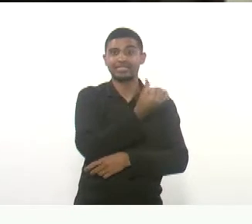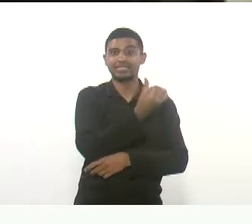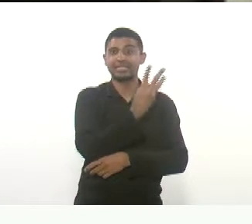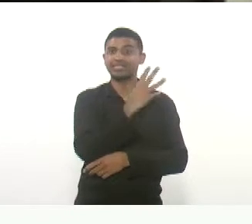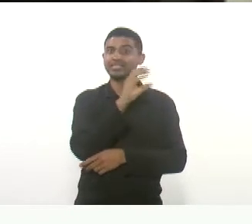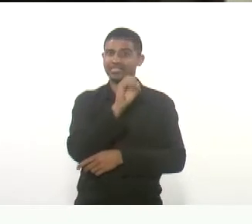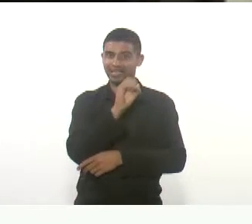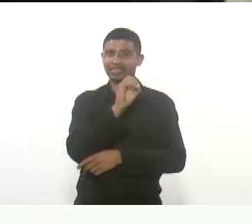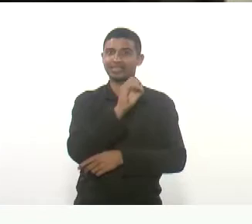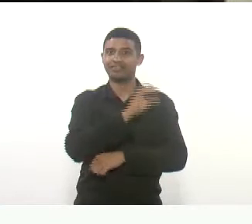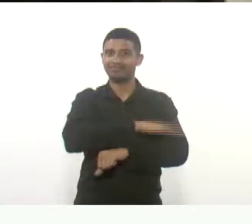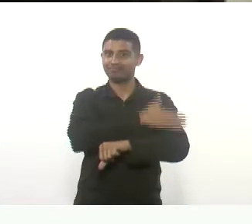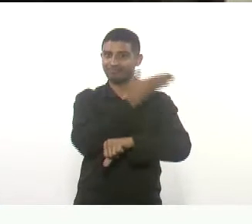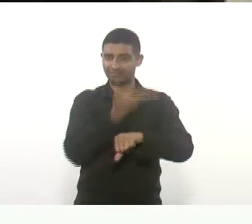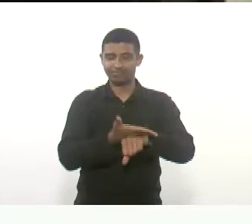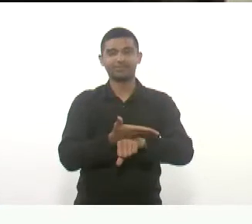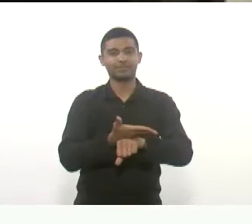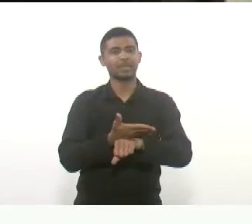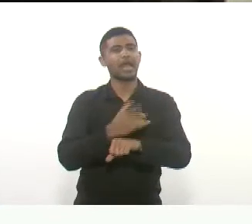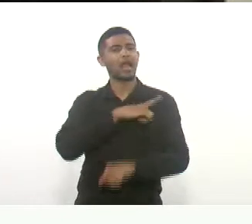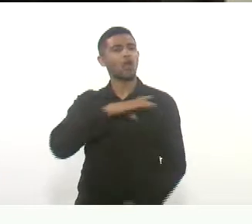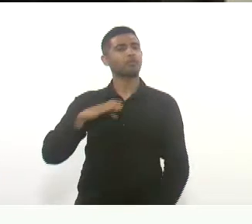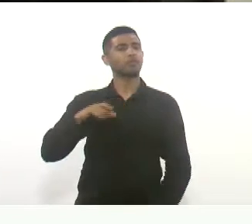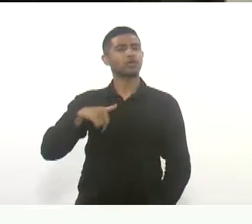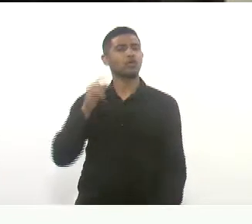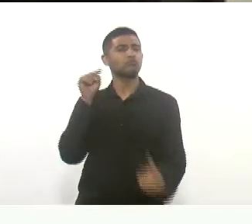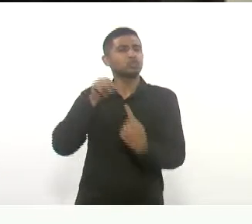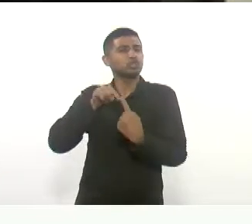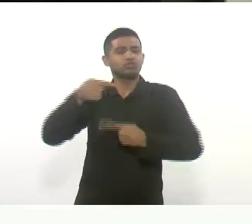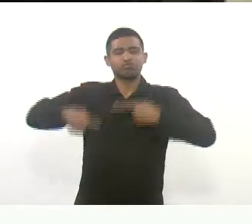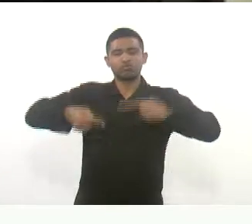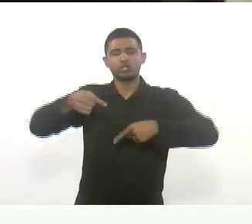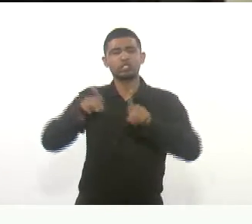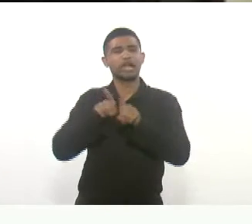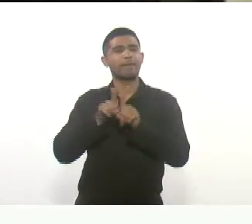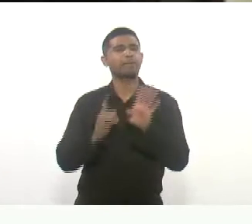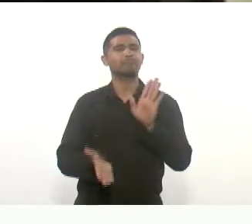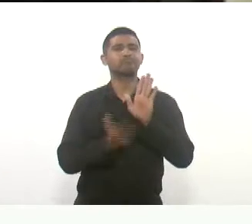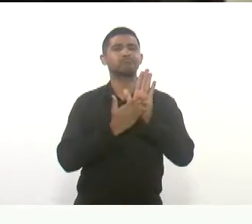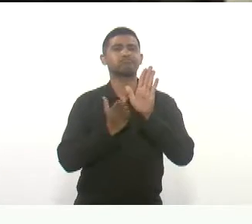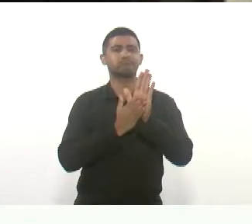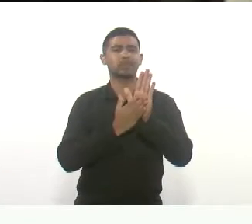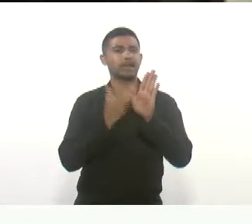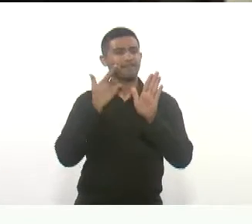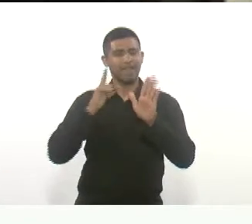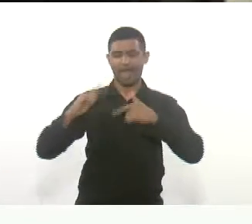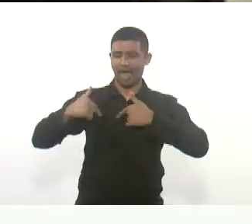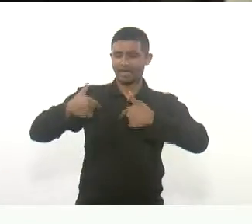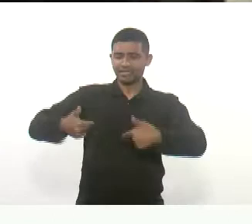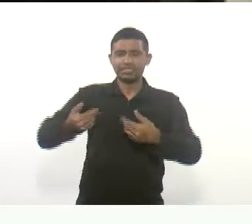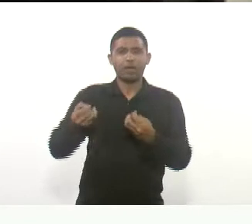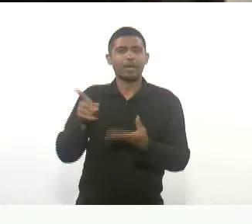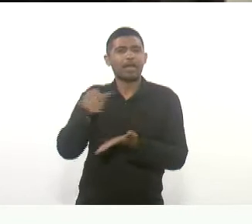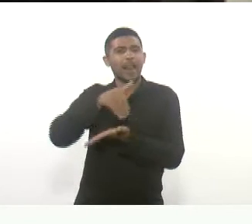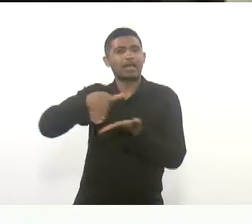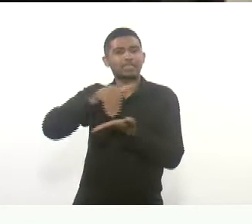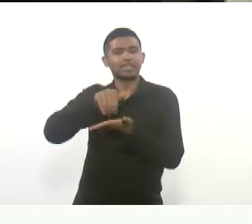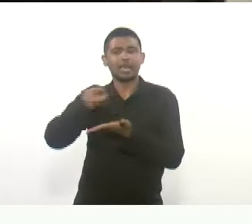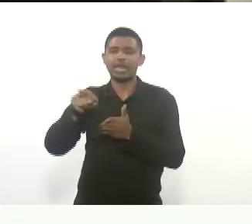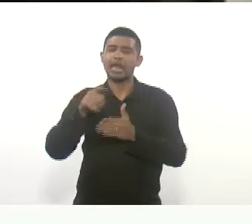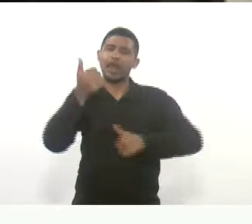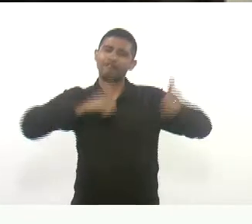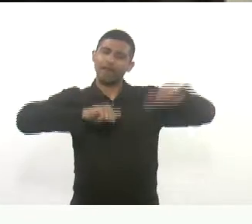essa comissão tem como objetivo discutir e também propor determinadas medidas para que a Secretaria possa